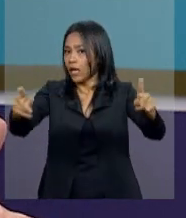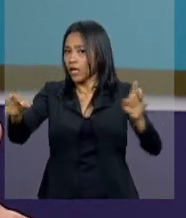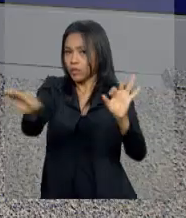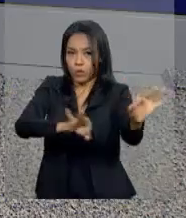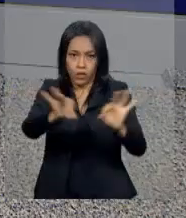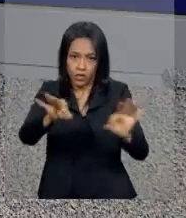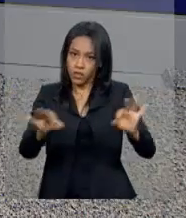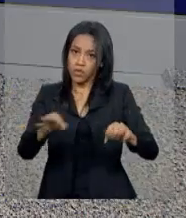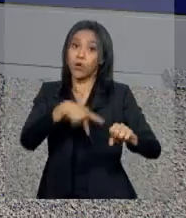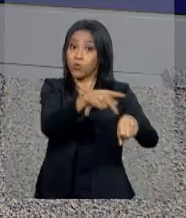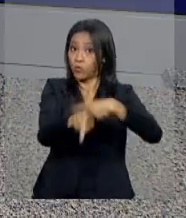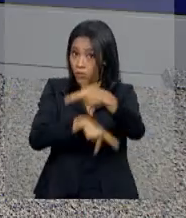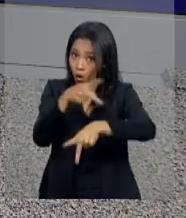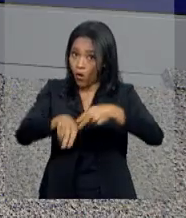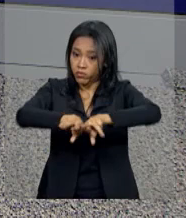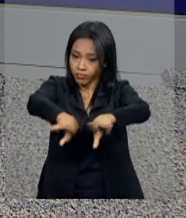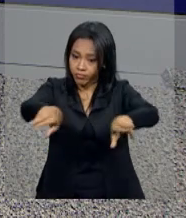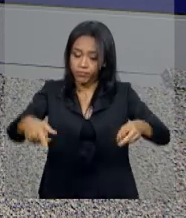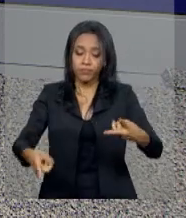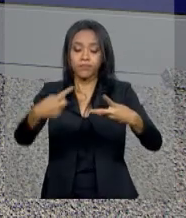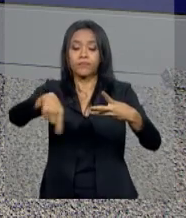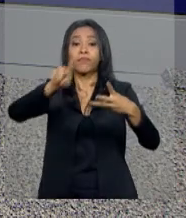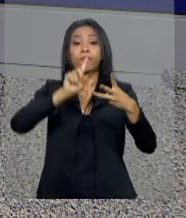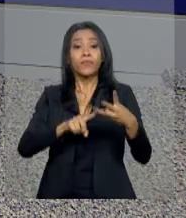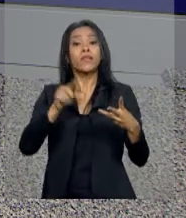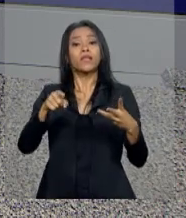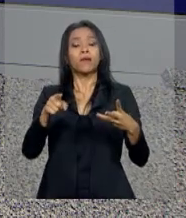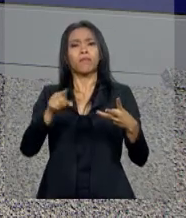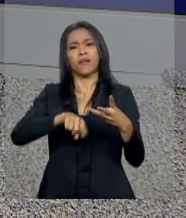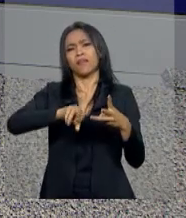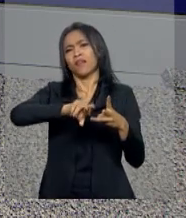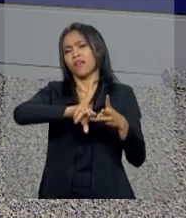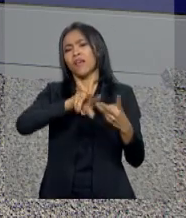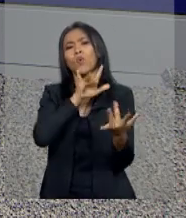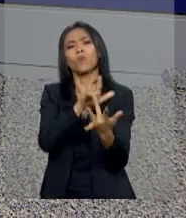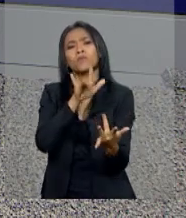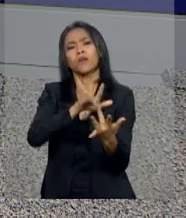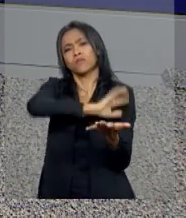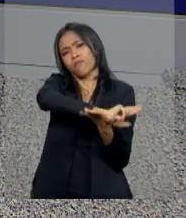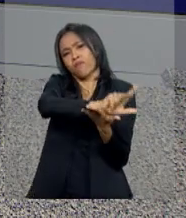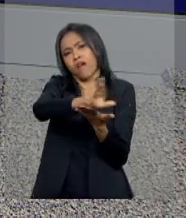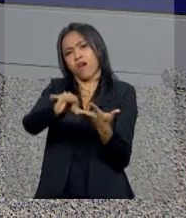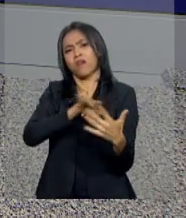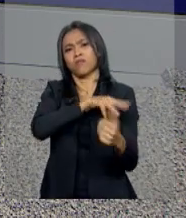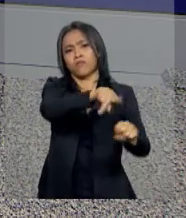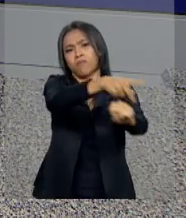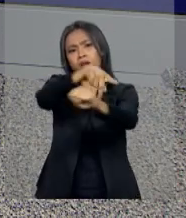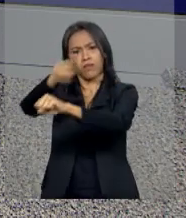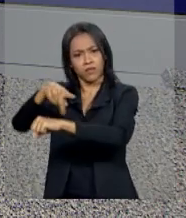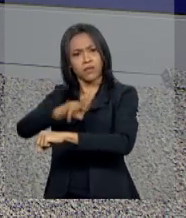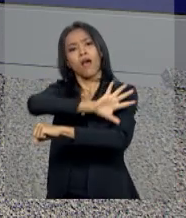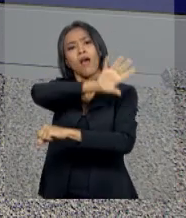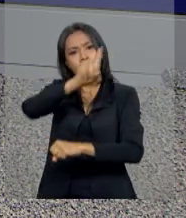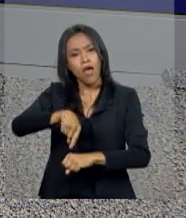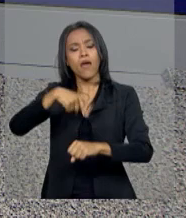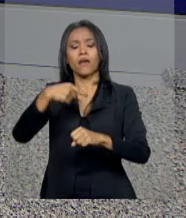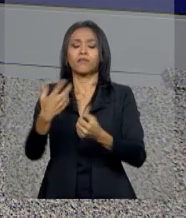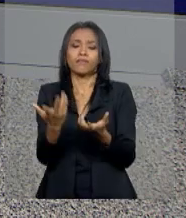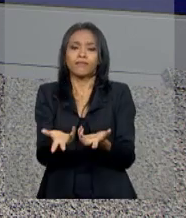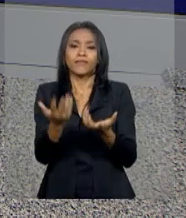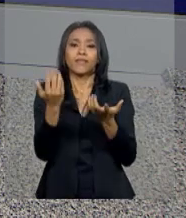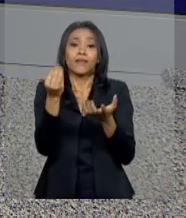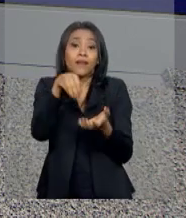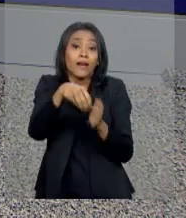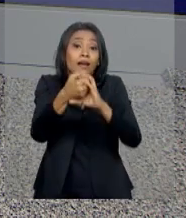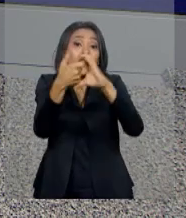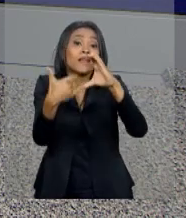jurídica, e também o princípio do multilateralismo. Essa é a essência da própria ONU, ou seja, esses líderes virem